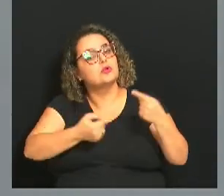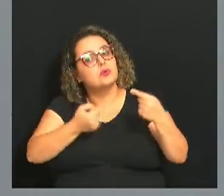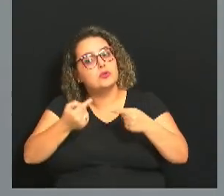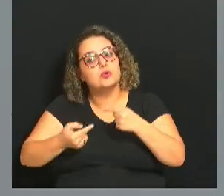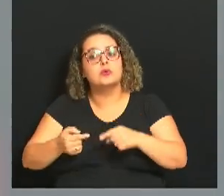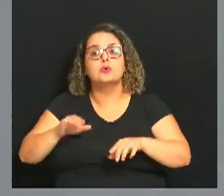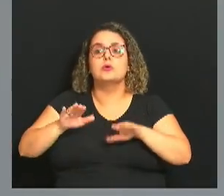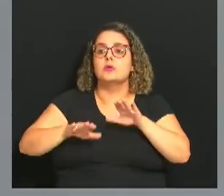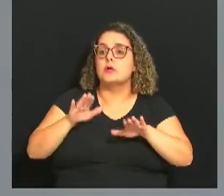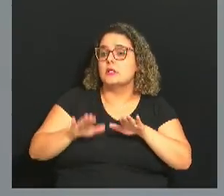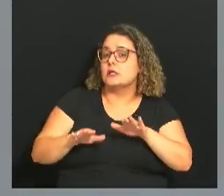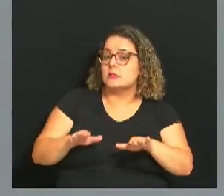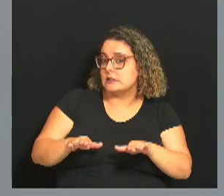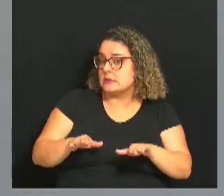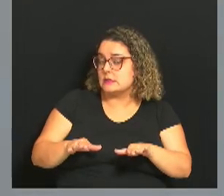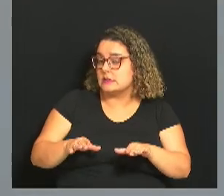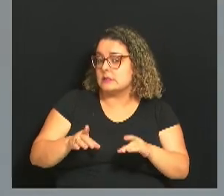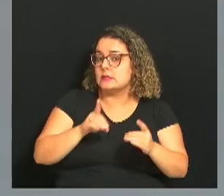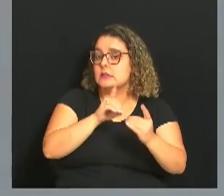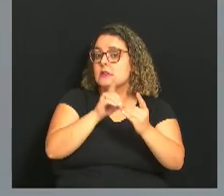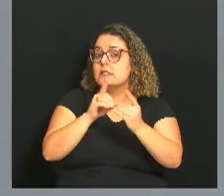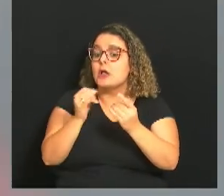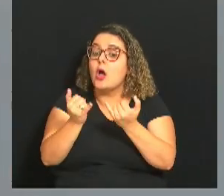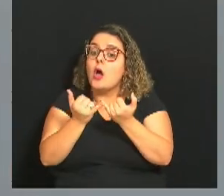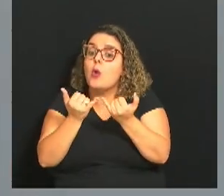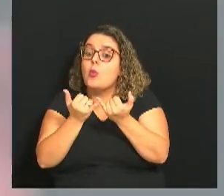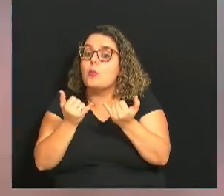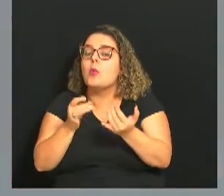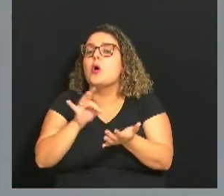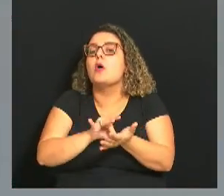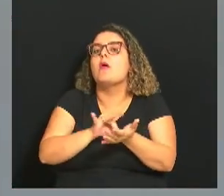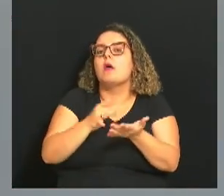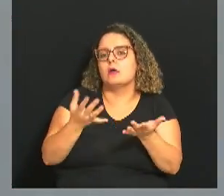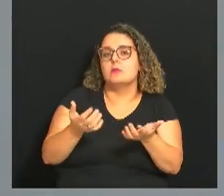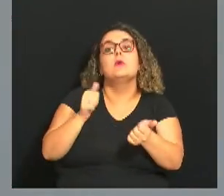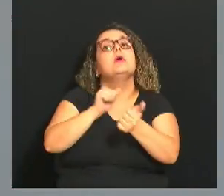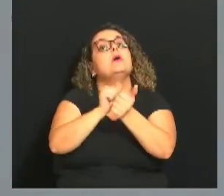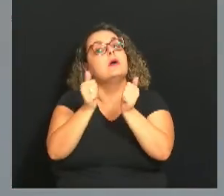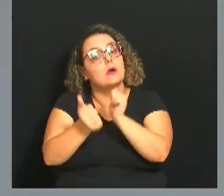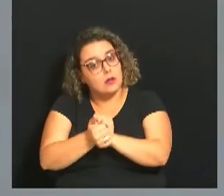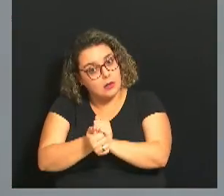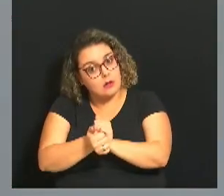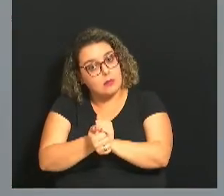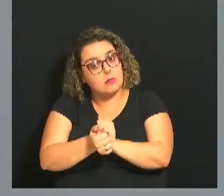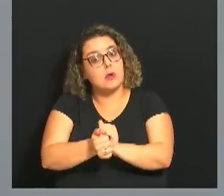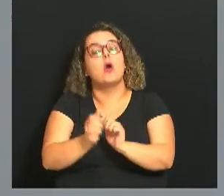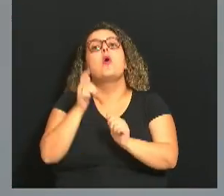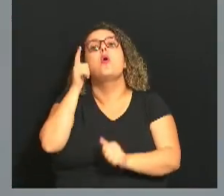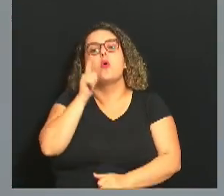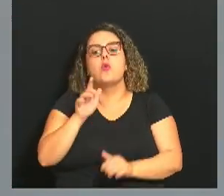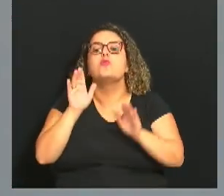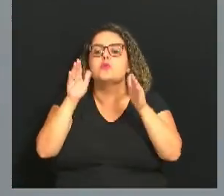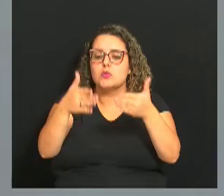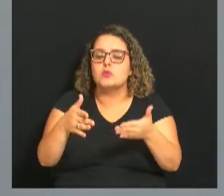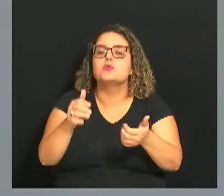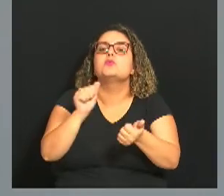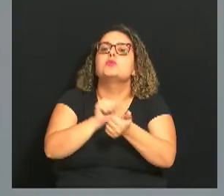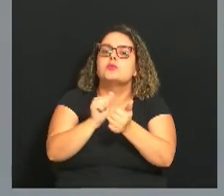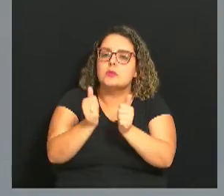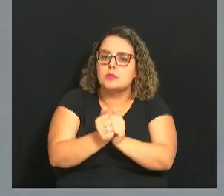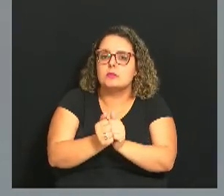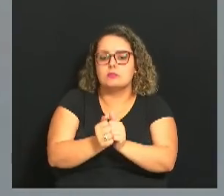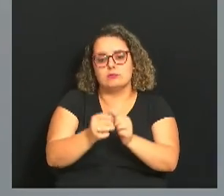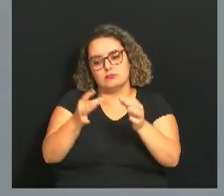gente fez, atende parcialmente a realidade, a gente pode adaptar para atender a realidade, porque tem coisas específicas de cada lugar, de